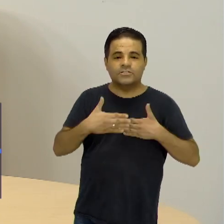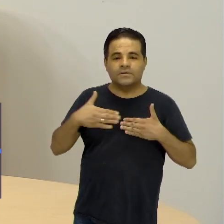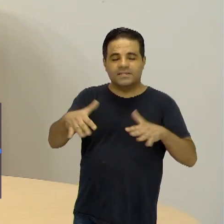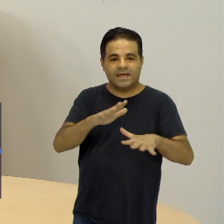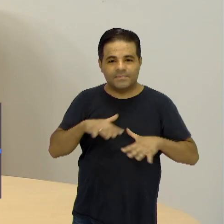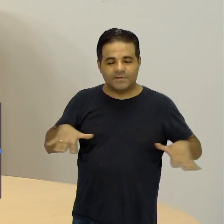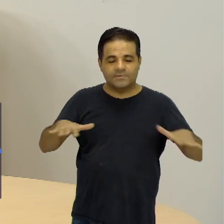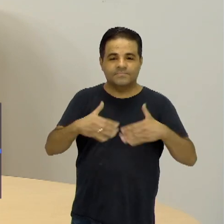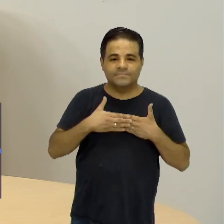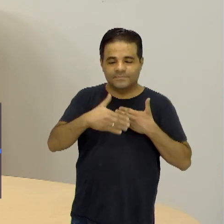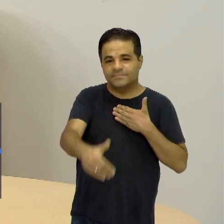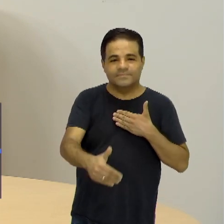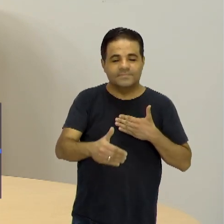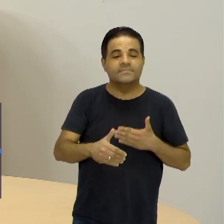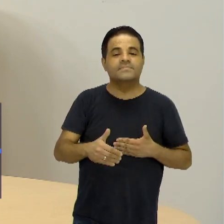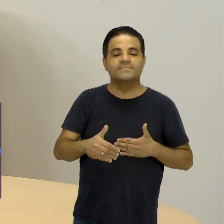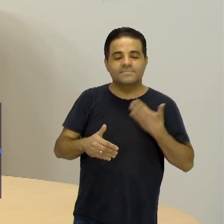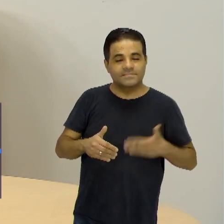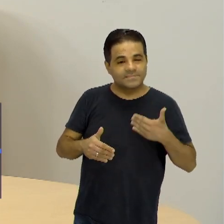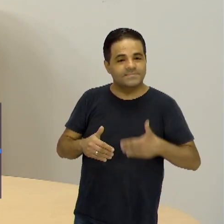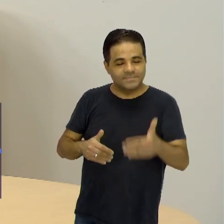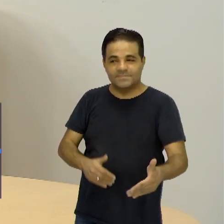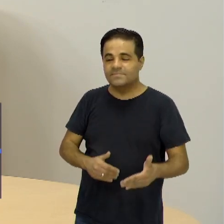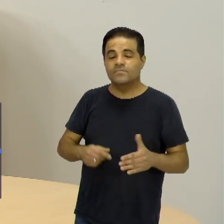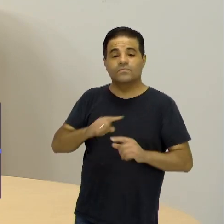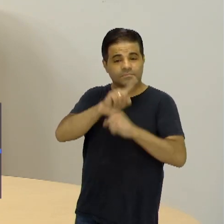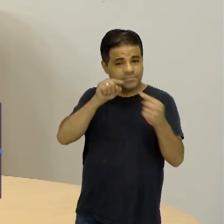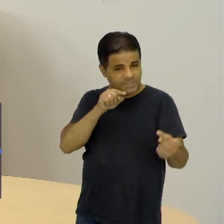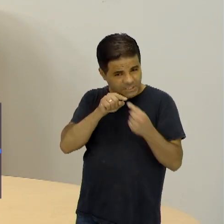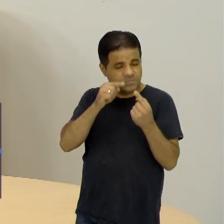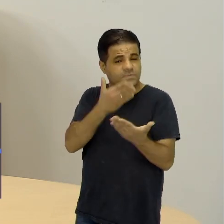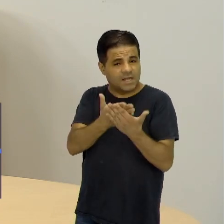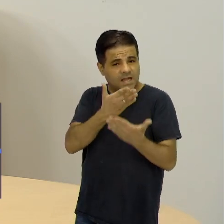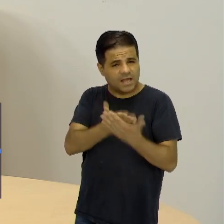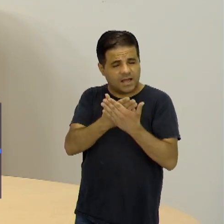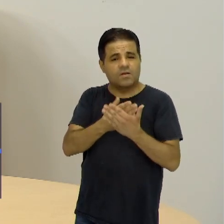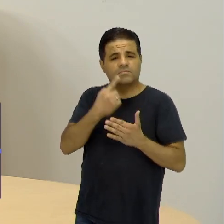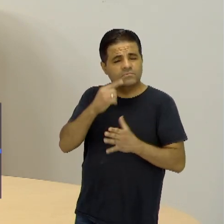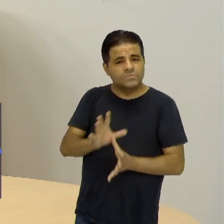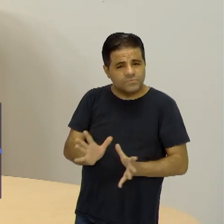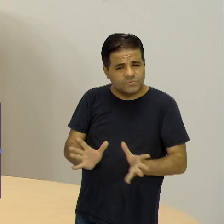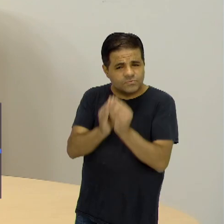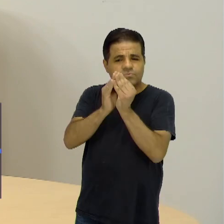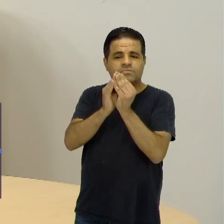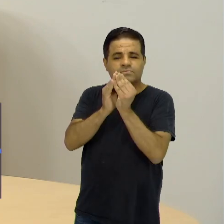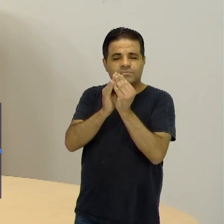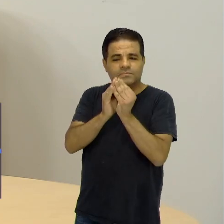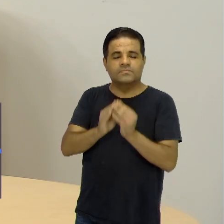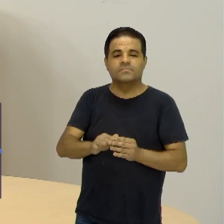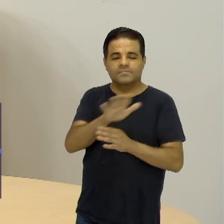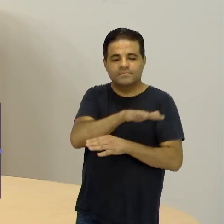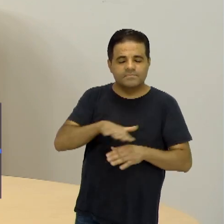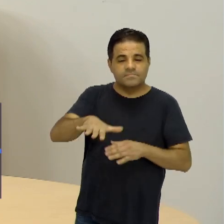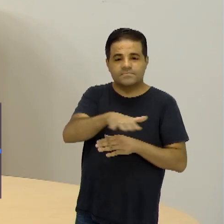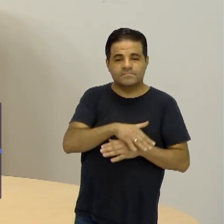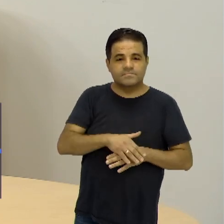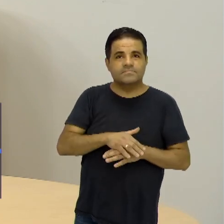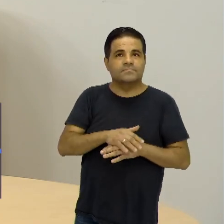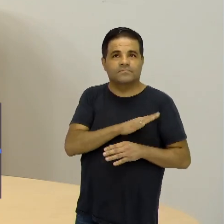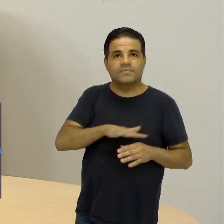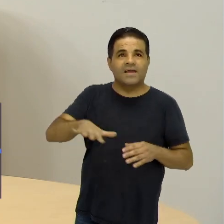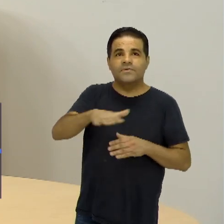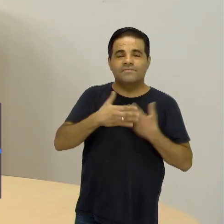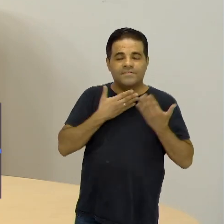professor Mauro vai ler aí os objetivos da aula. Você já pode fazer um resumo, tá, Mauro? Porque a gente notou uma certa redundância